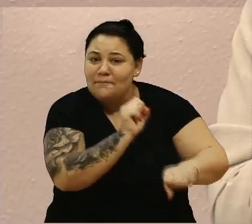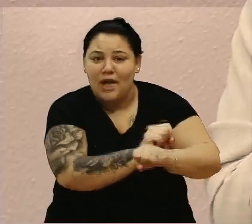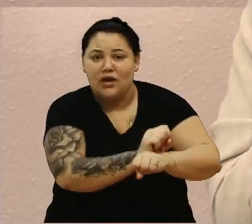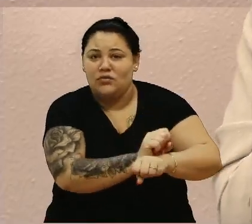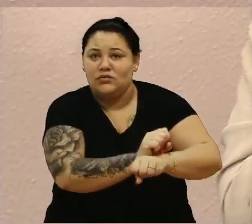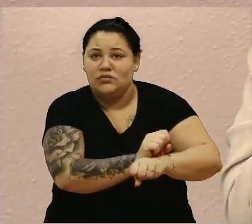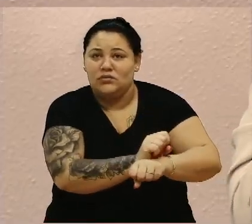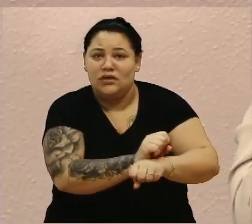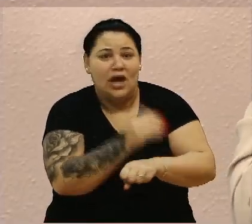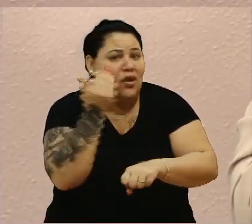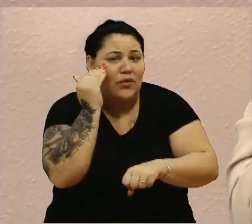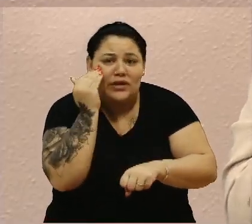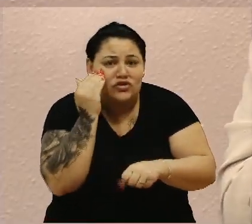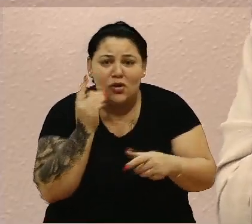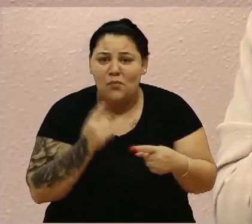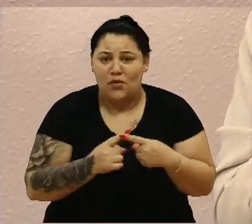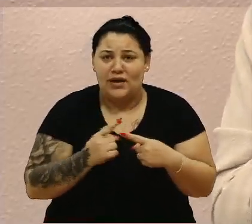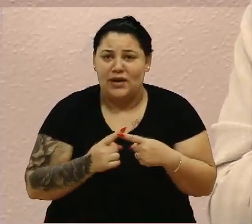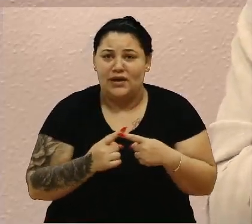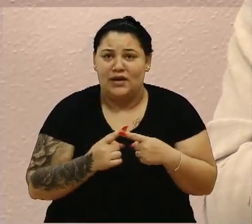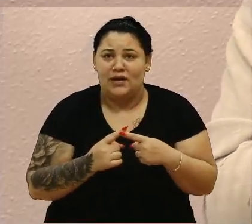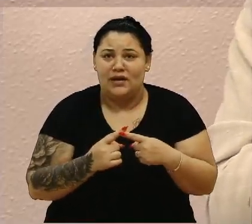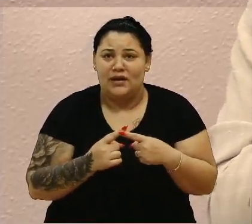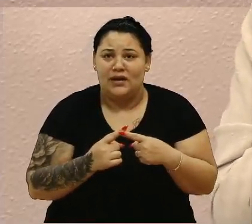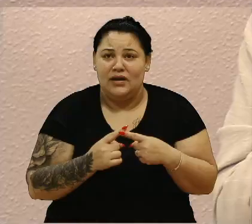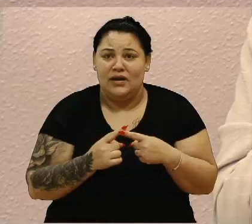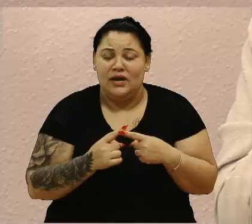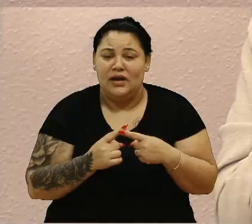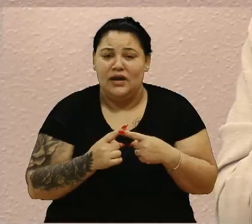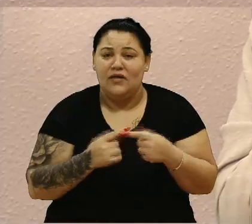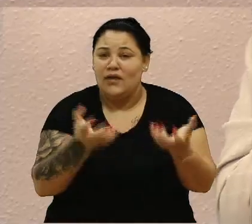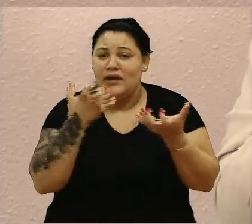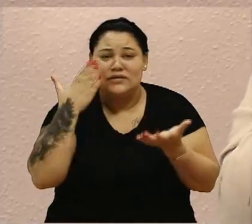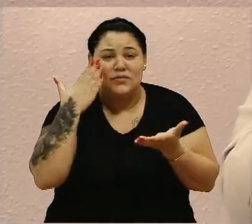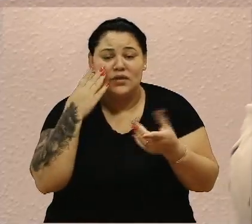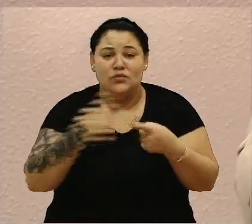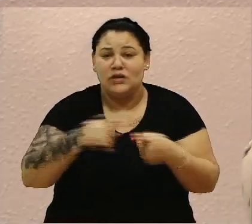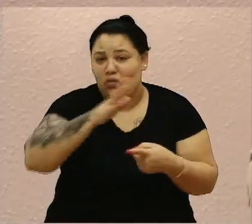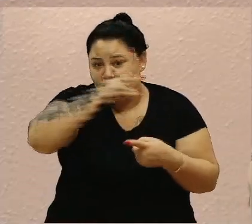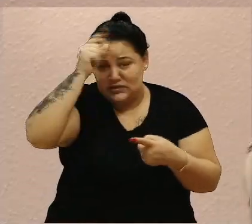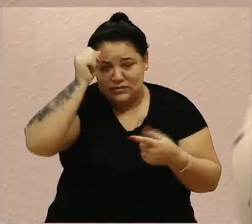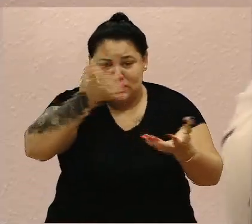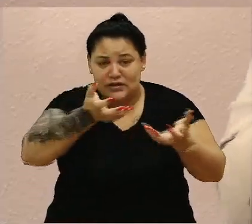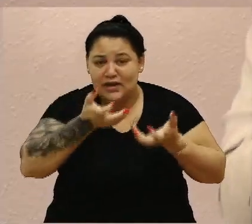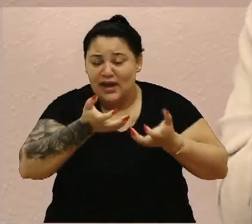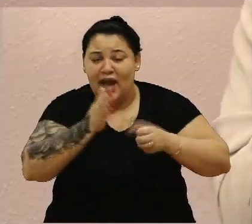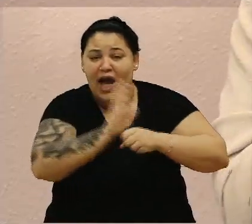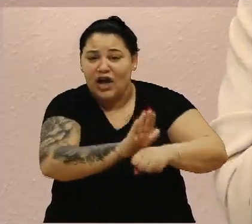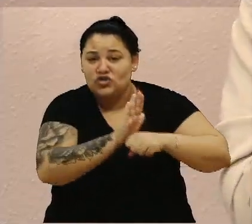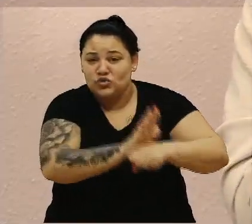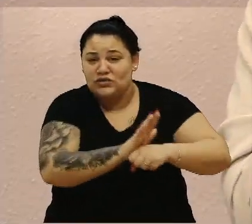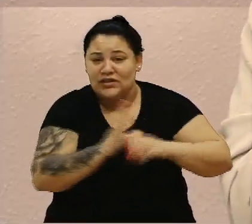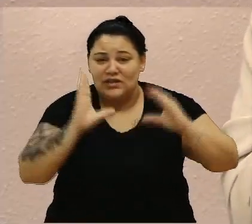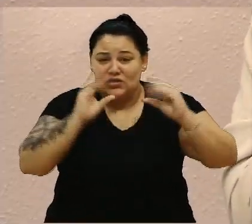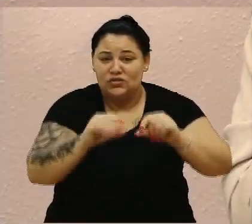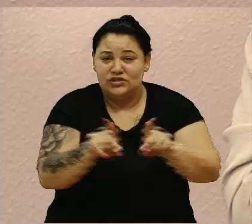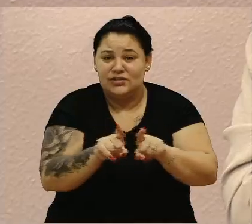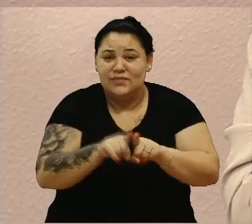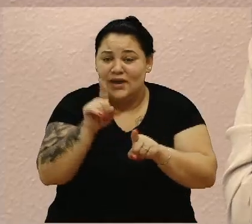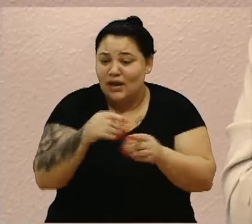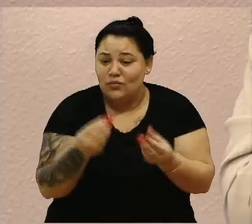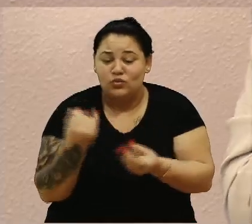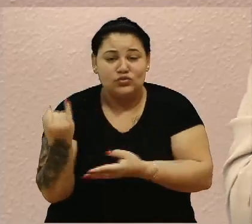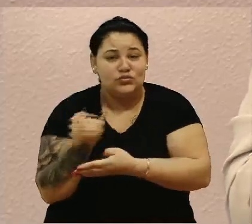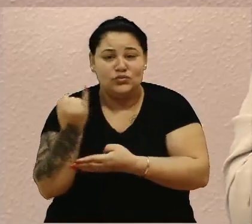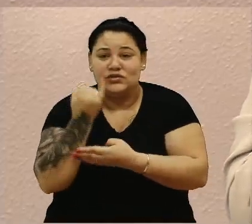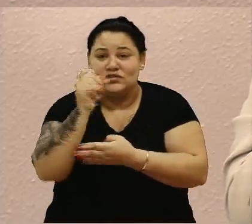entendi por que motivo, razão ou circunstância o município quer acabar com a abordagem noturna, sendo que é extremamente